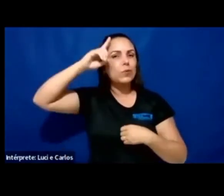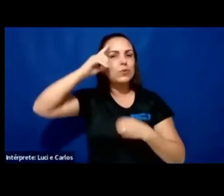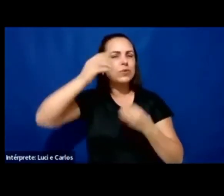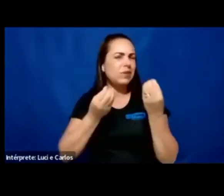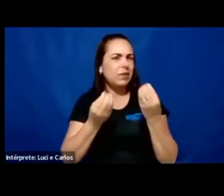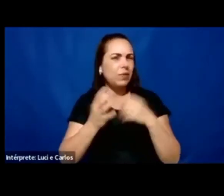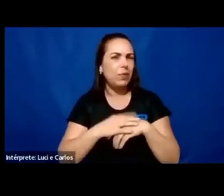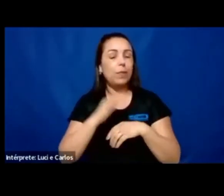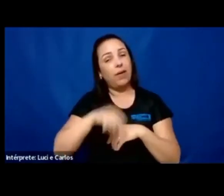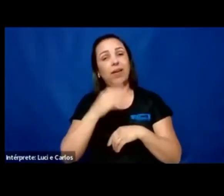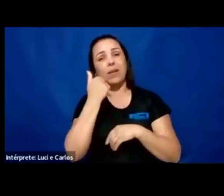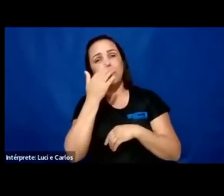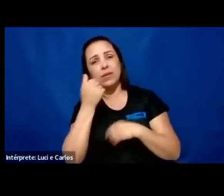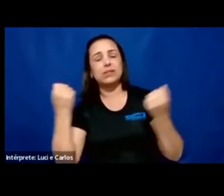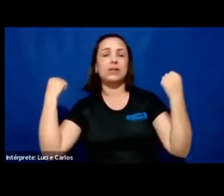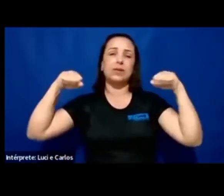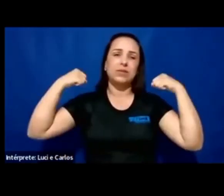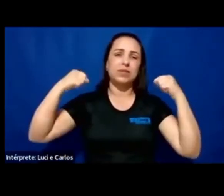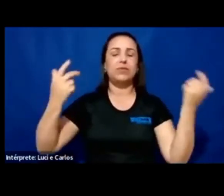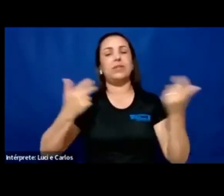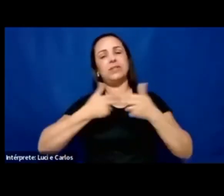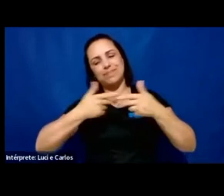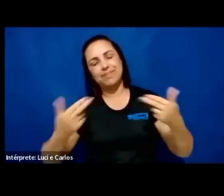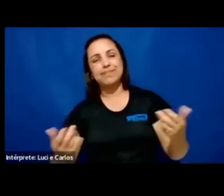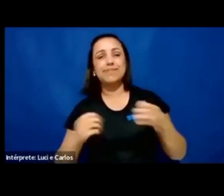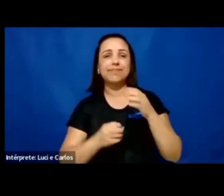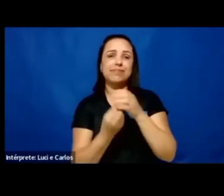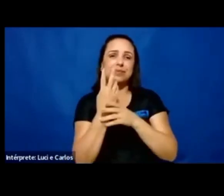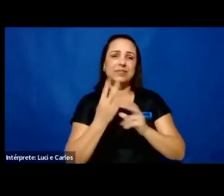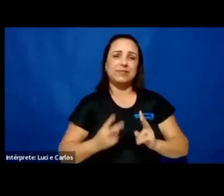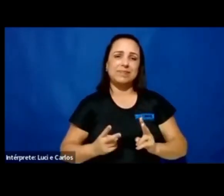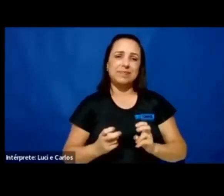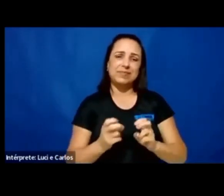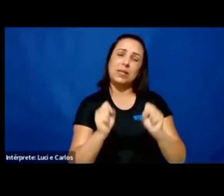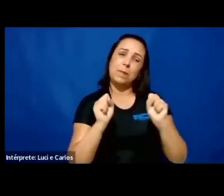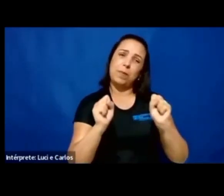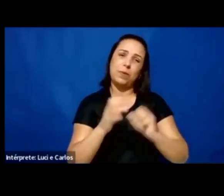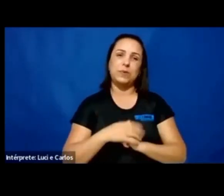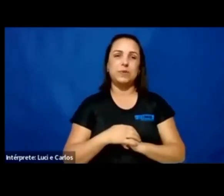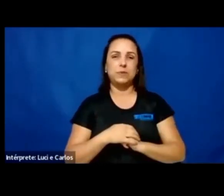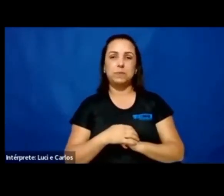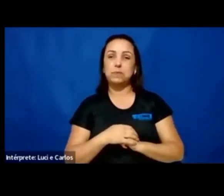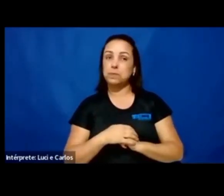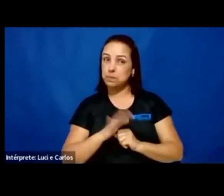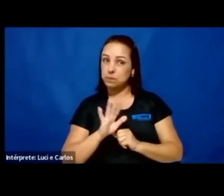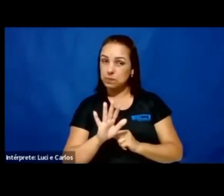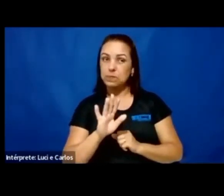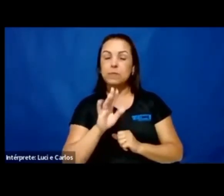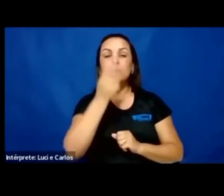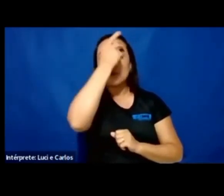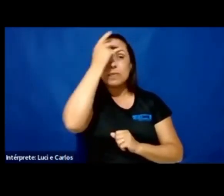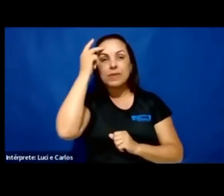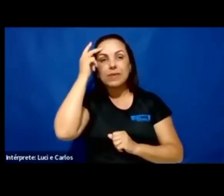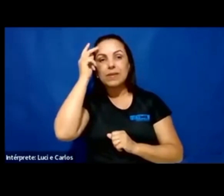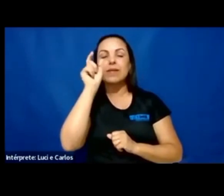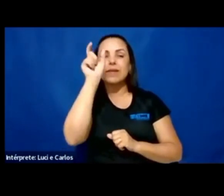dos cânceres é de genético. Vou repetir de novo. 5 a 10% dos cânceres